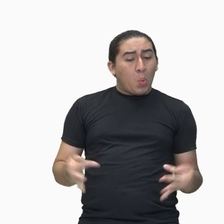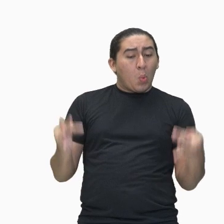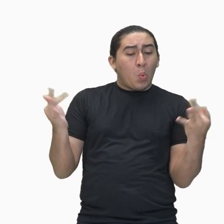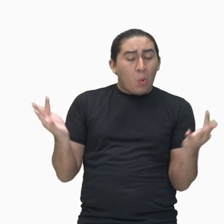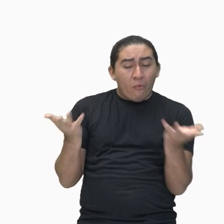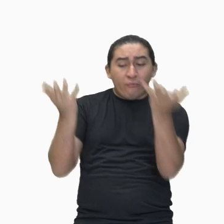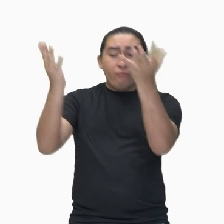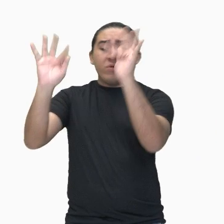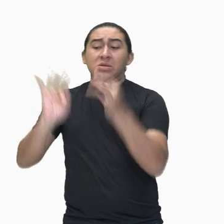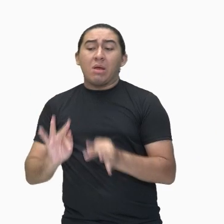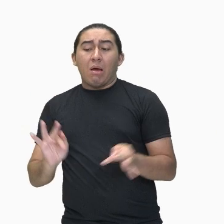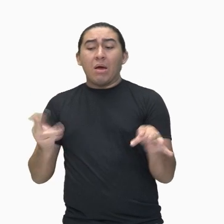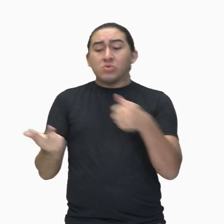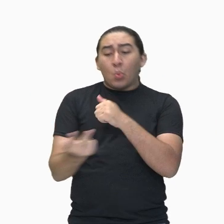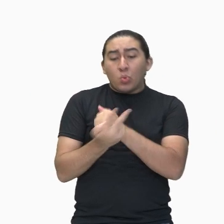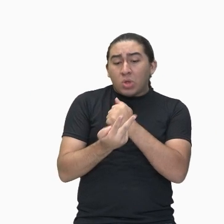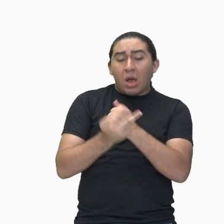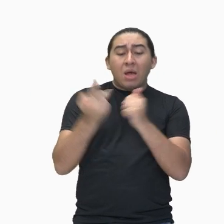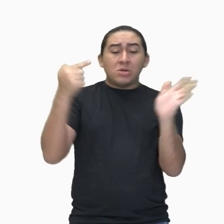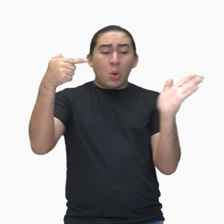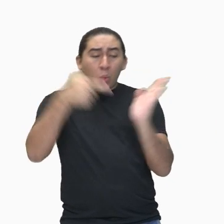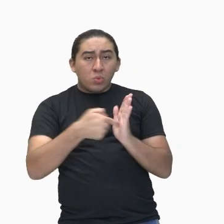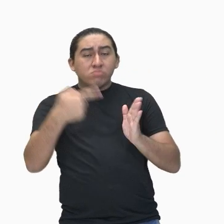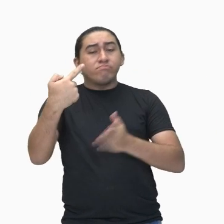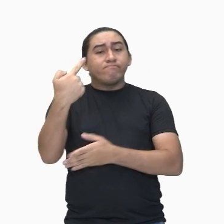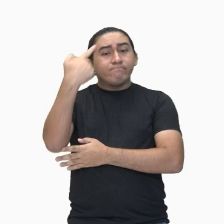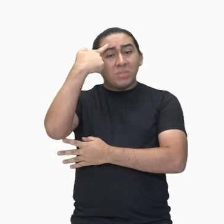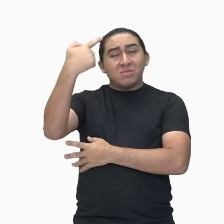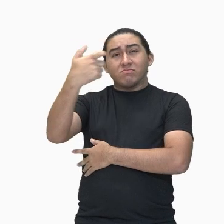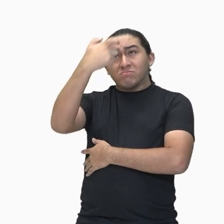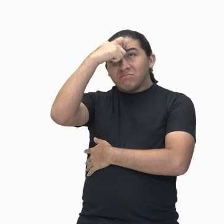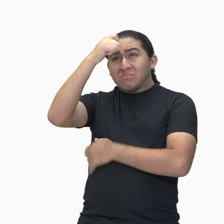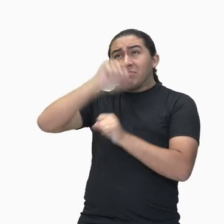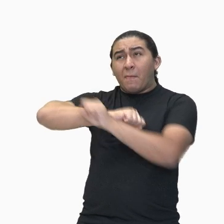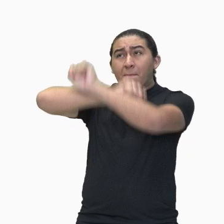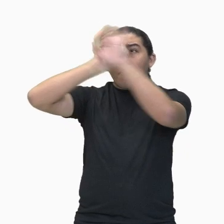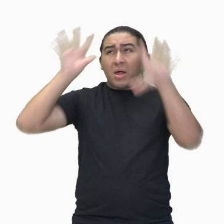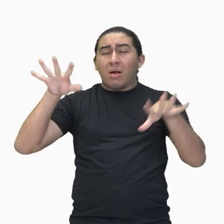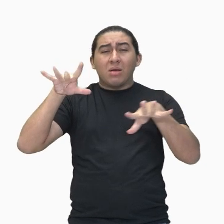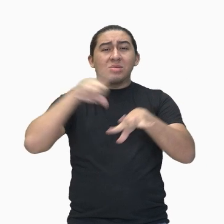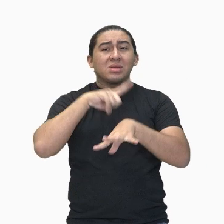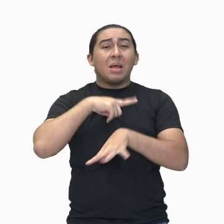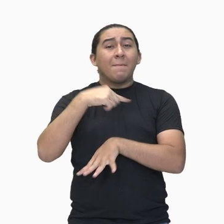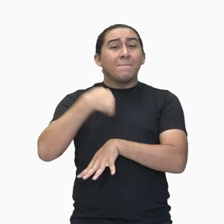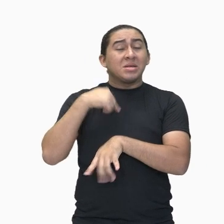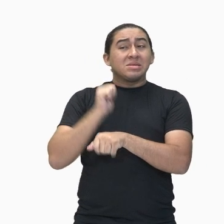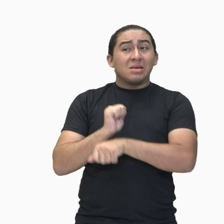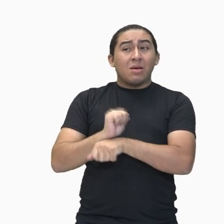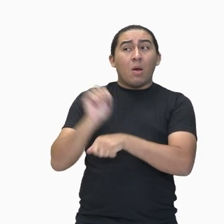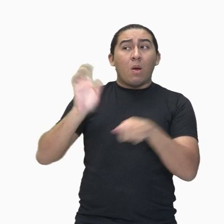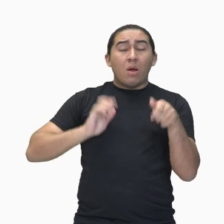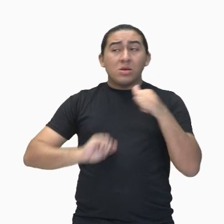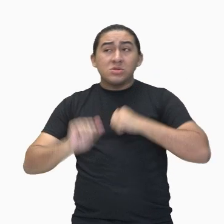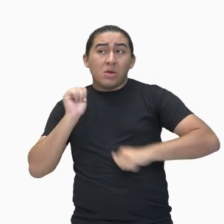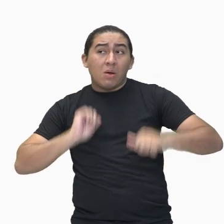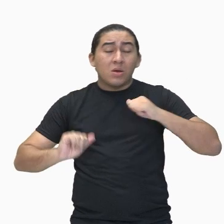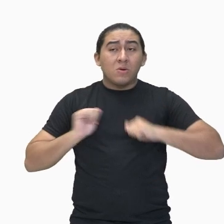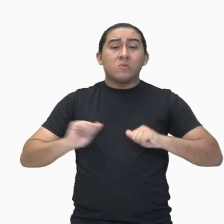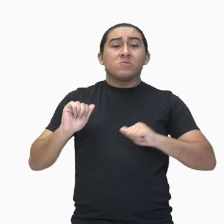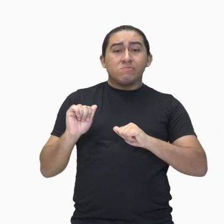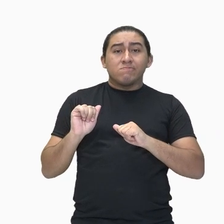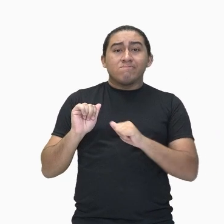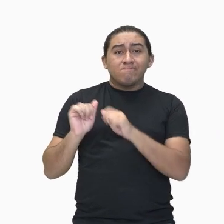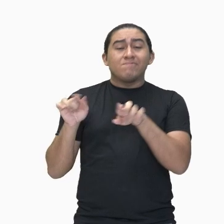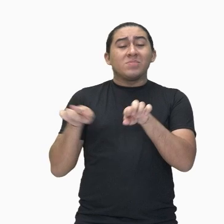cuidados, cobro, acuso pensamentos, ligeiros à espera do mal constante. Que partes